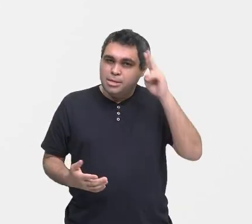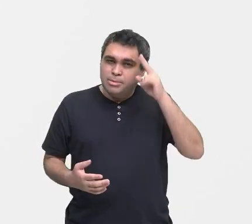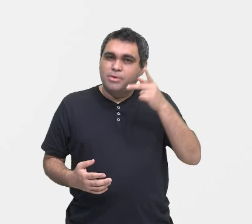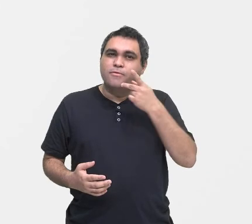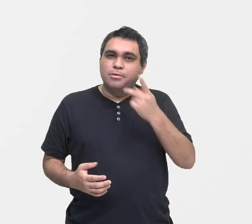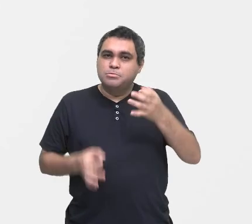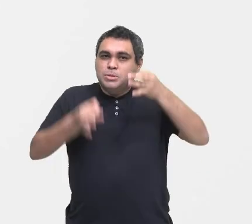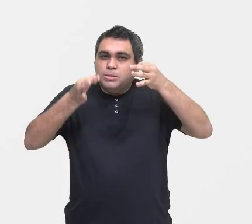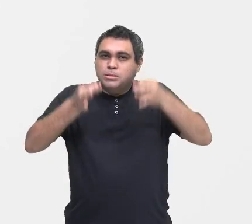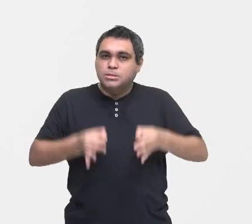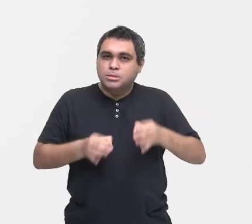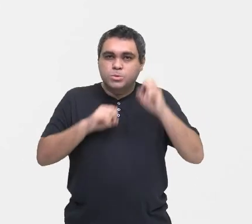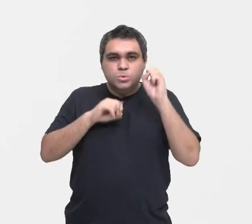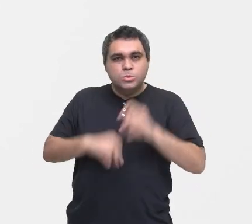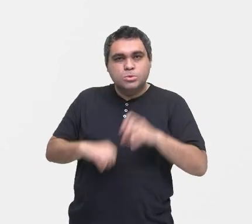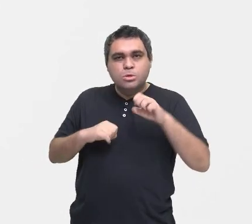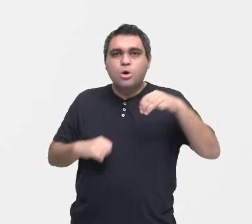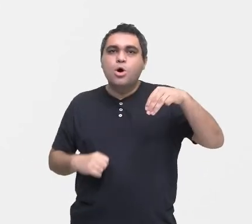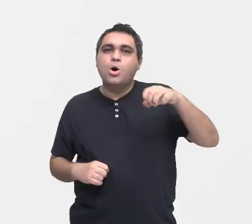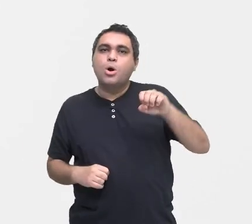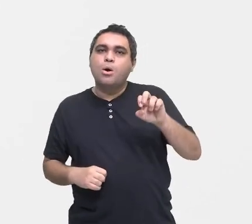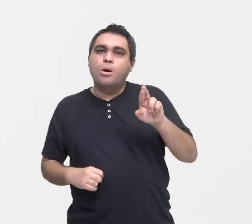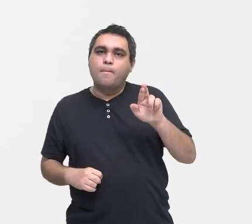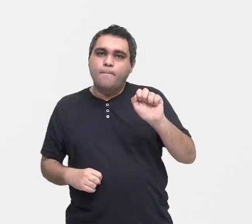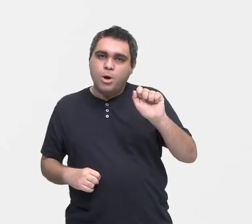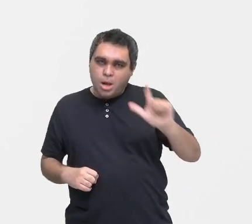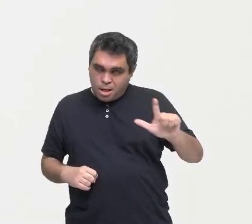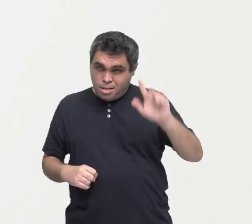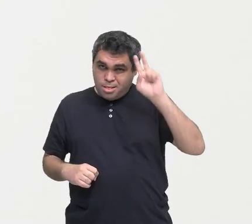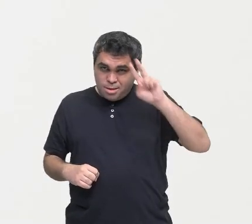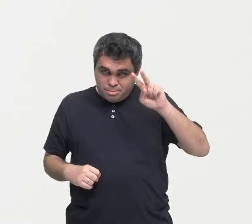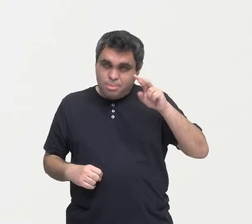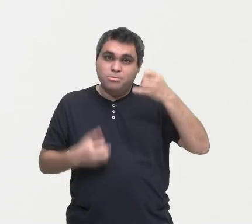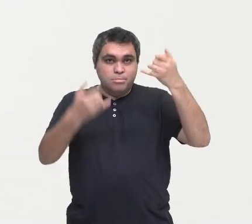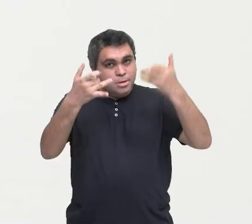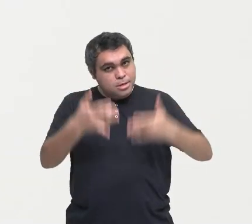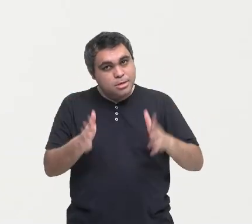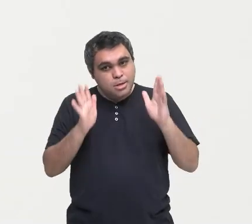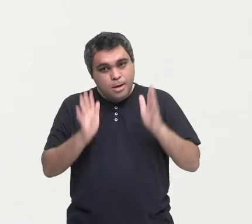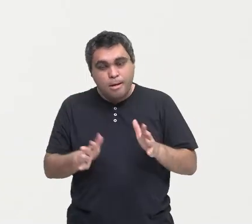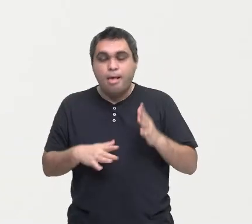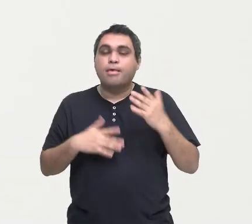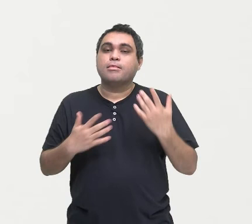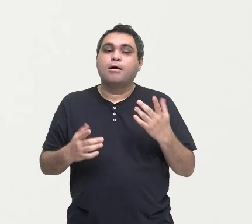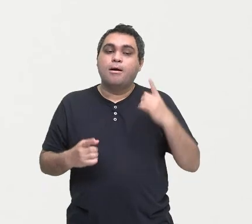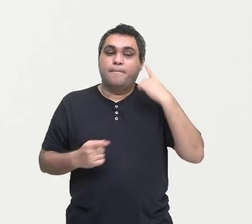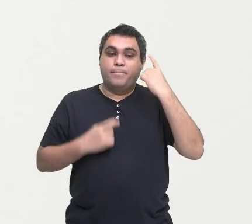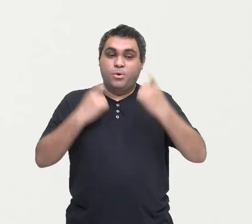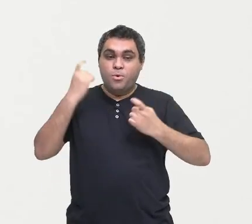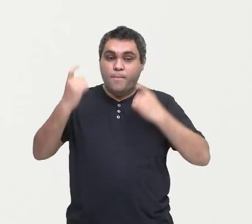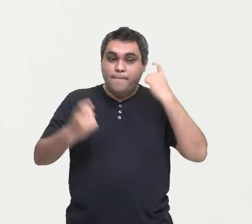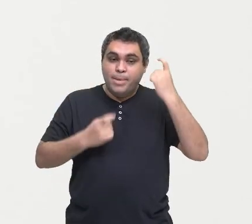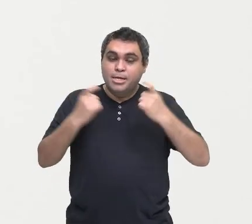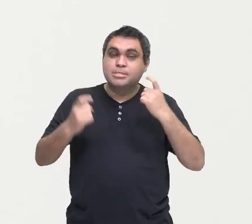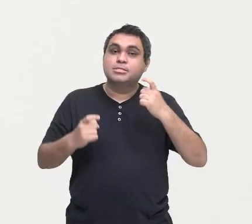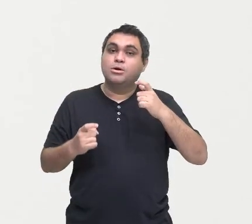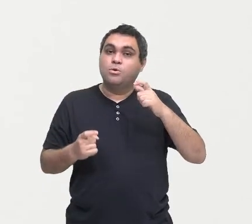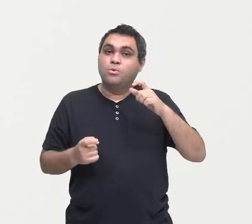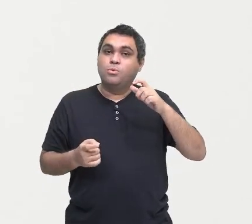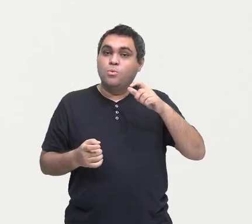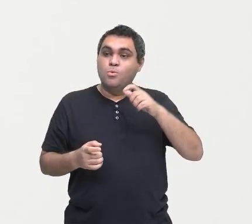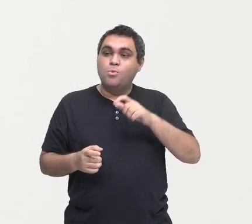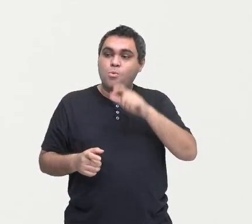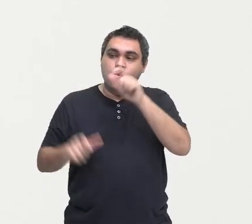moralizante do teatro de Gil Vicente, não é isso? Falamos sim. Então, a preocupação com o homem,